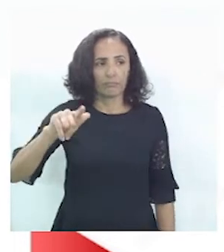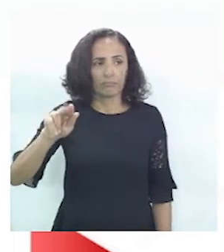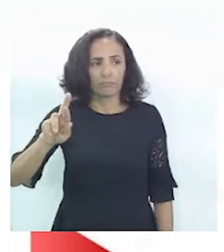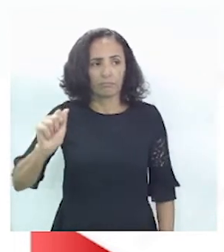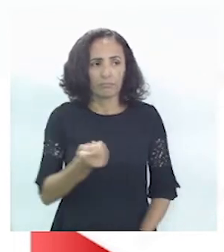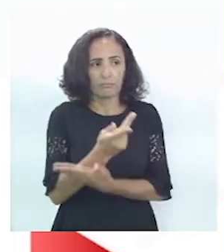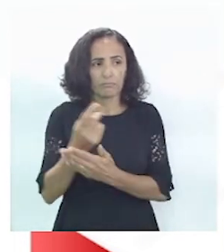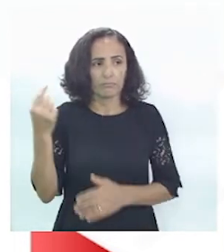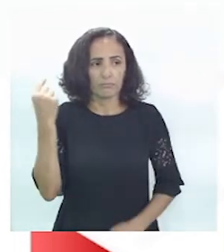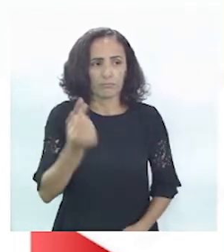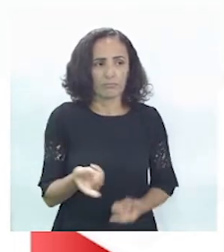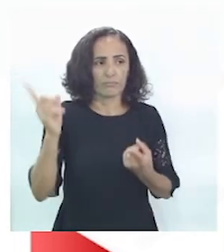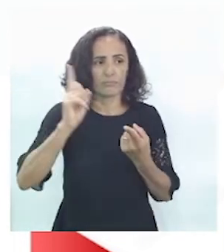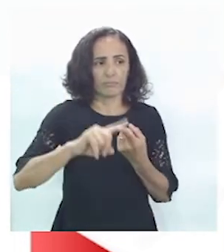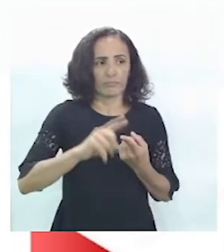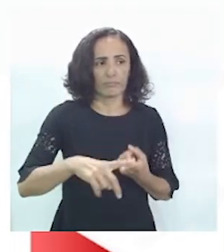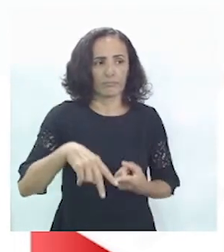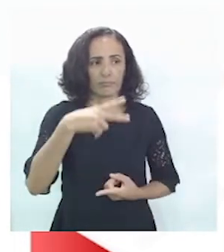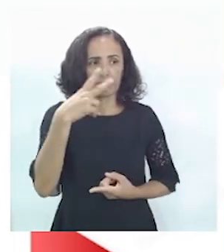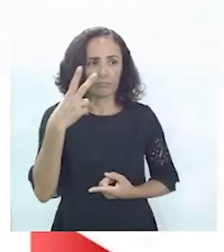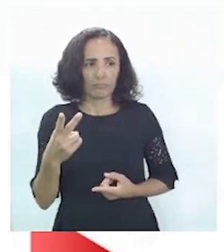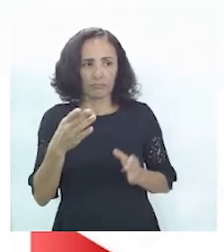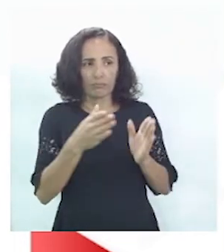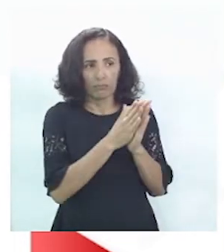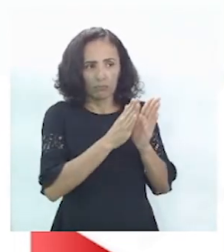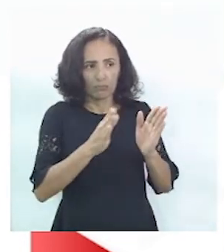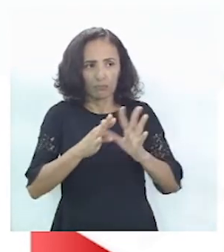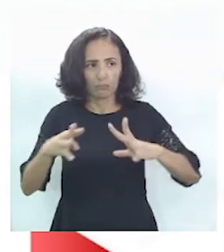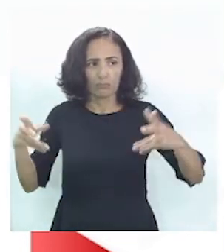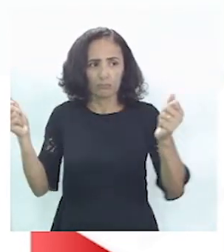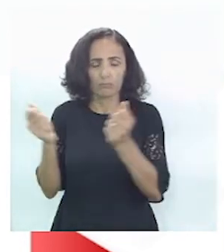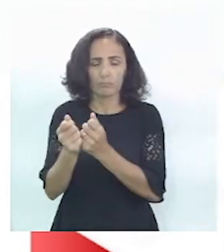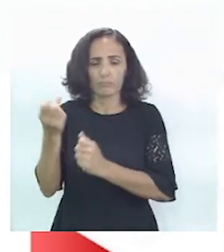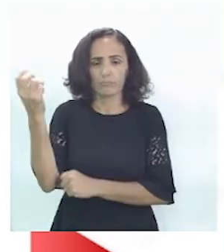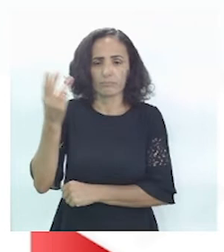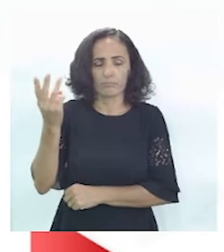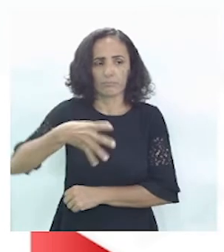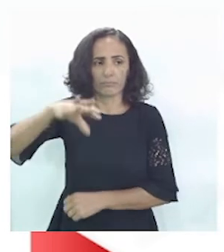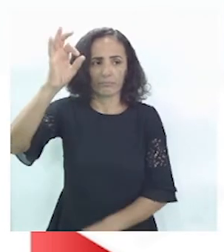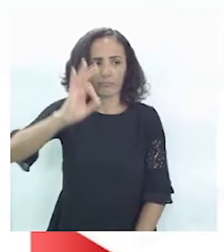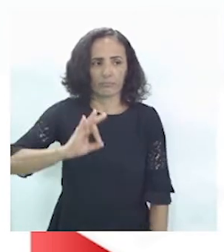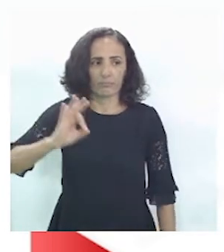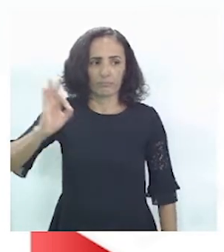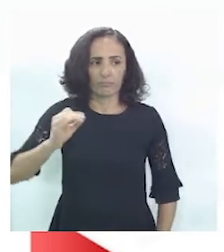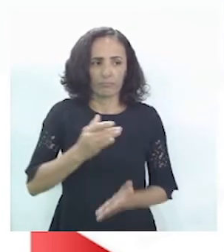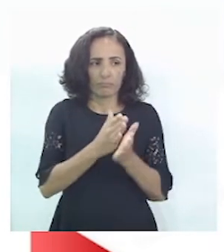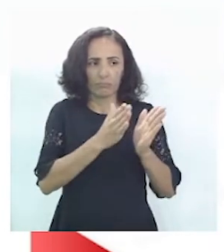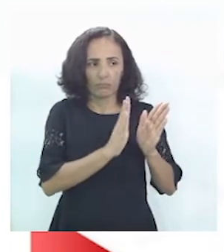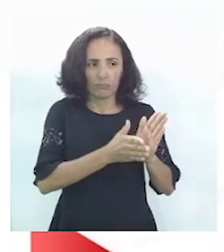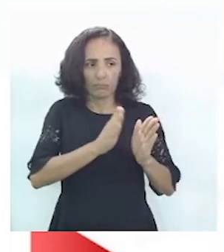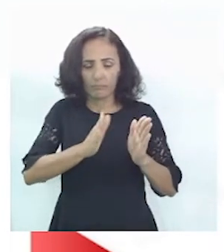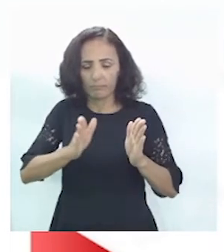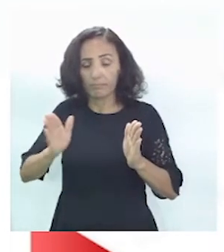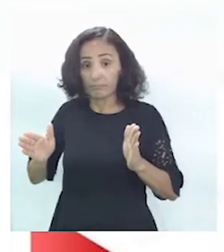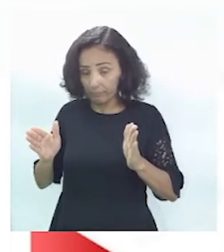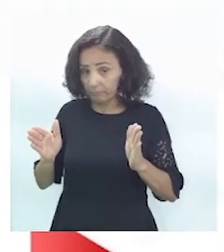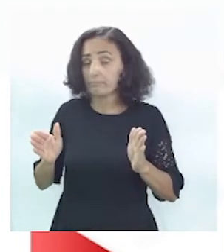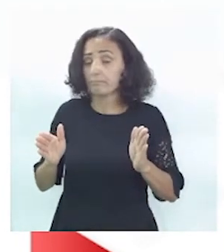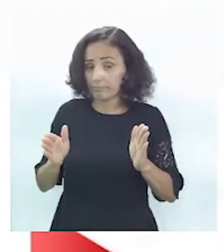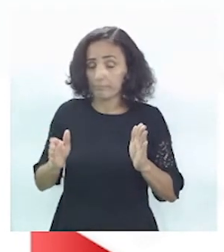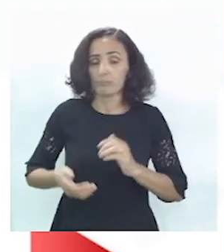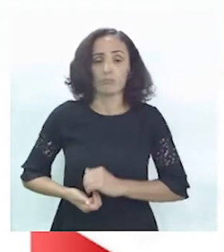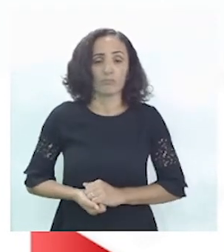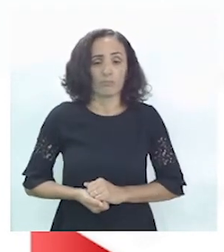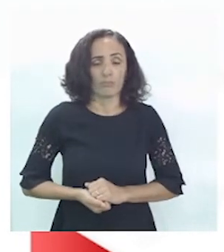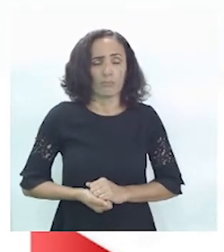As usinas elas são responsáveis pela produção de 3% de energias consumidas no país. Outra